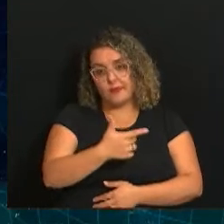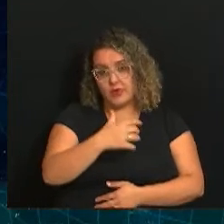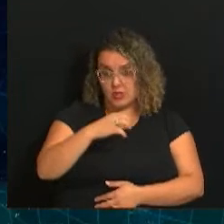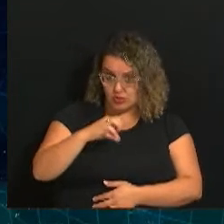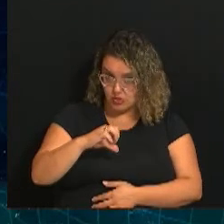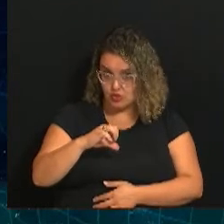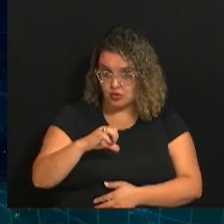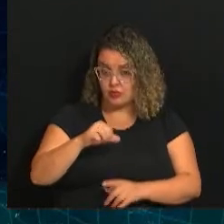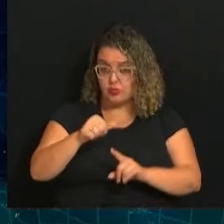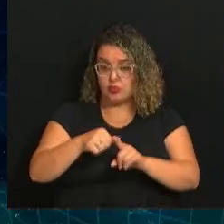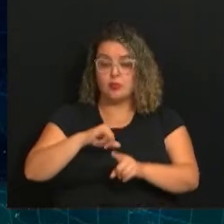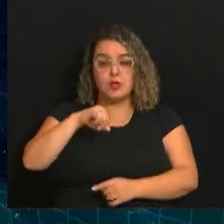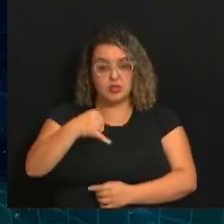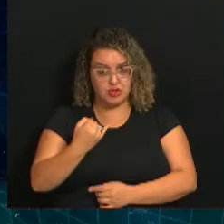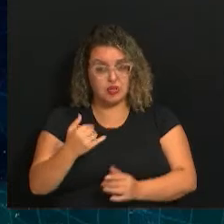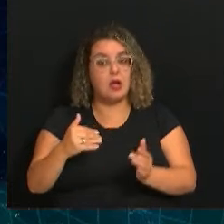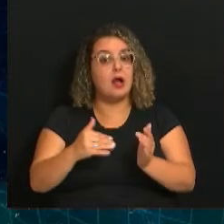11.221, Jaguariúna